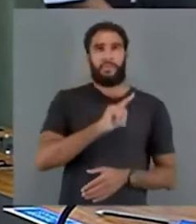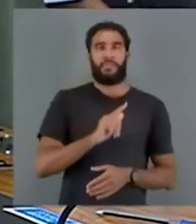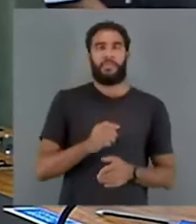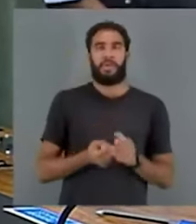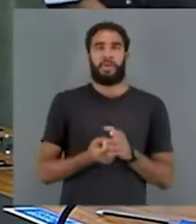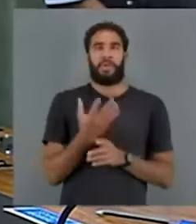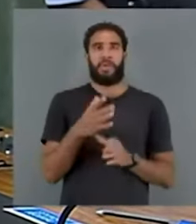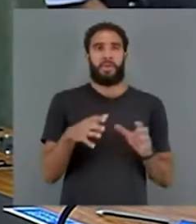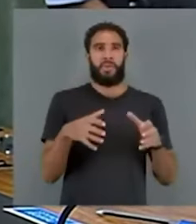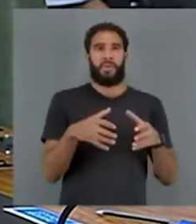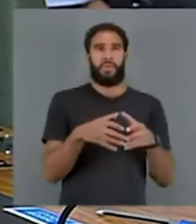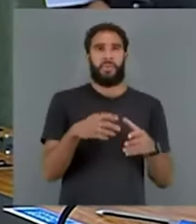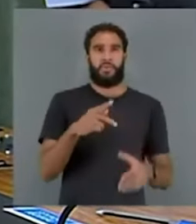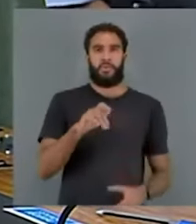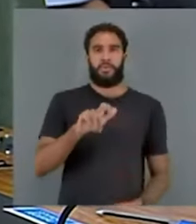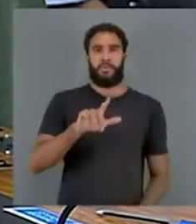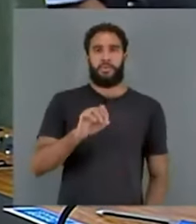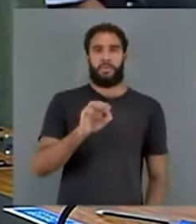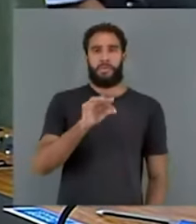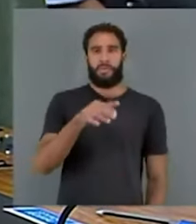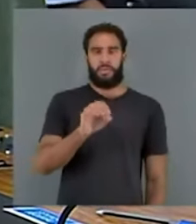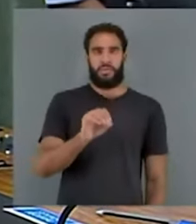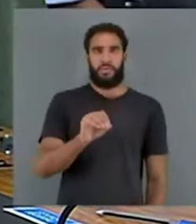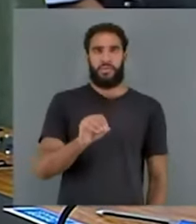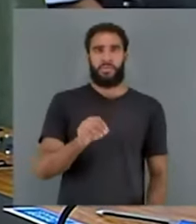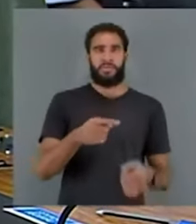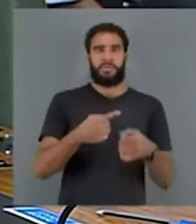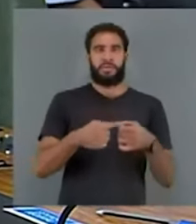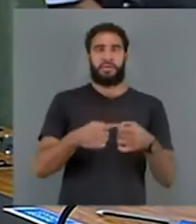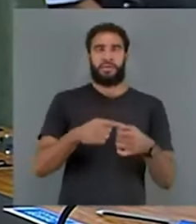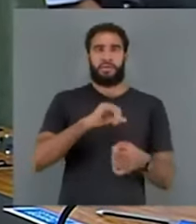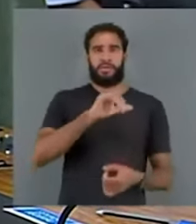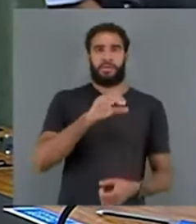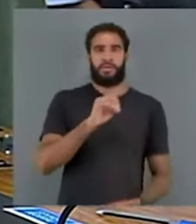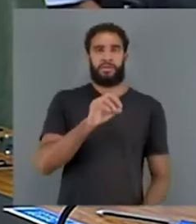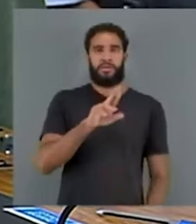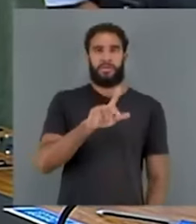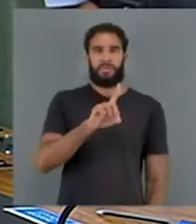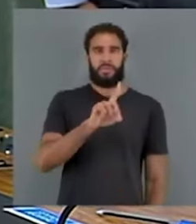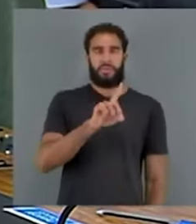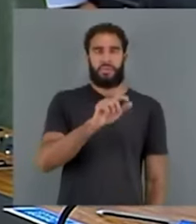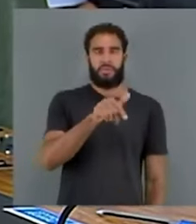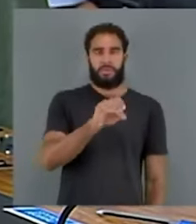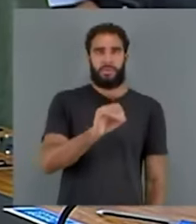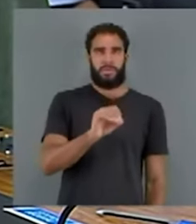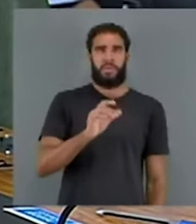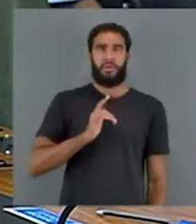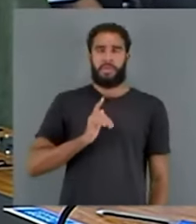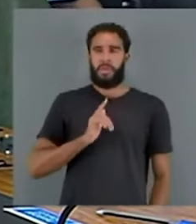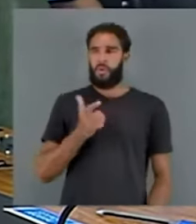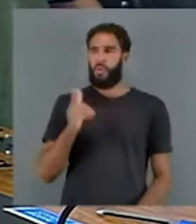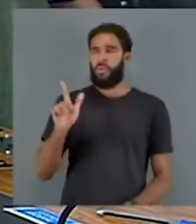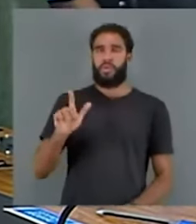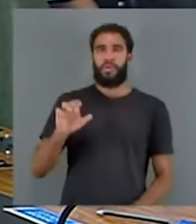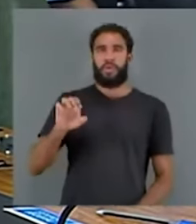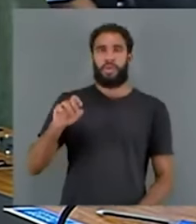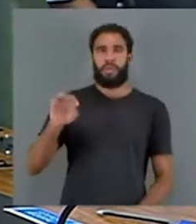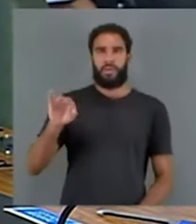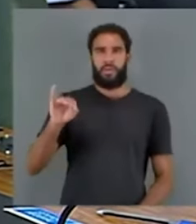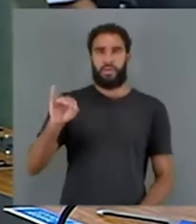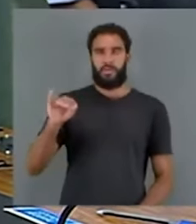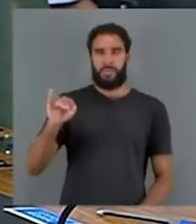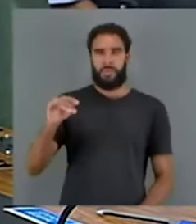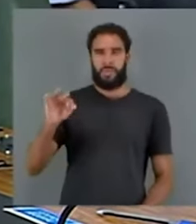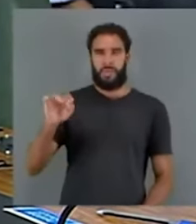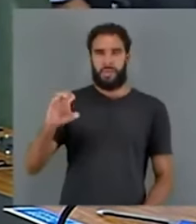lá no município do Jordão porque nós temos um pelotão lá em epitaciolândia temos que